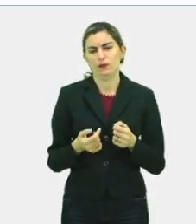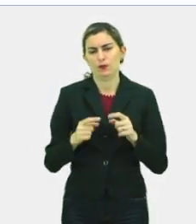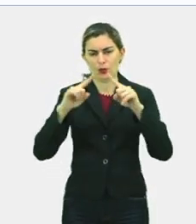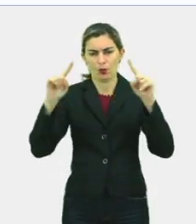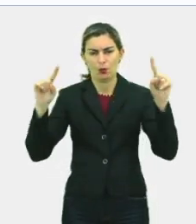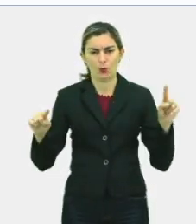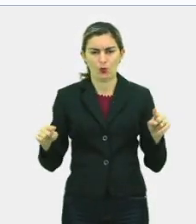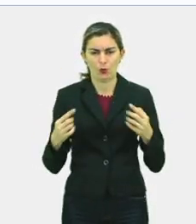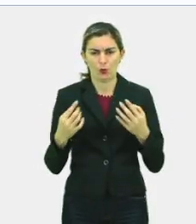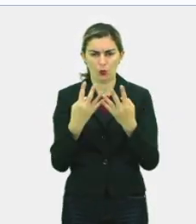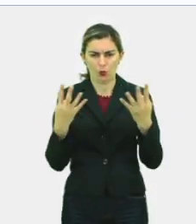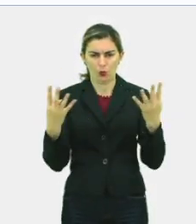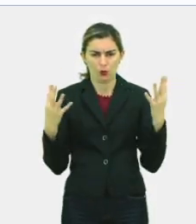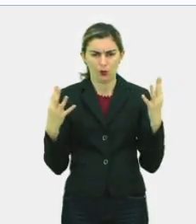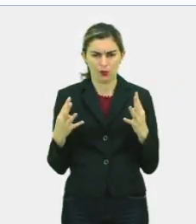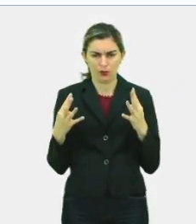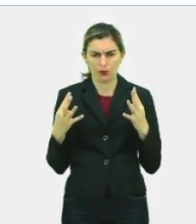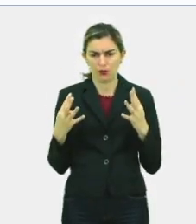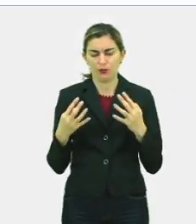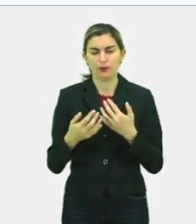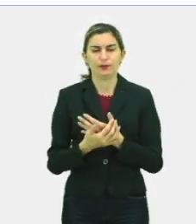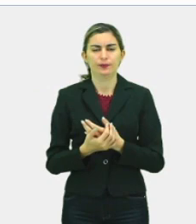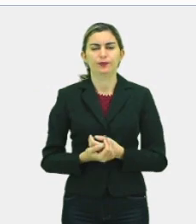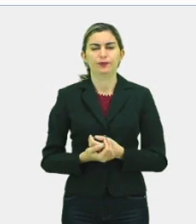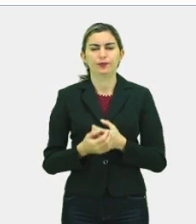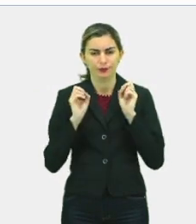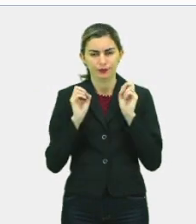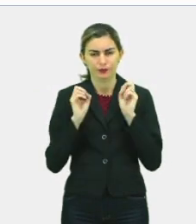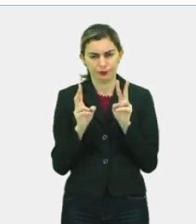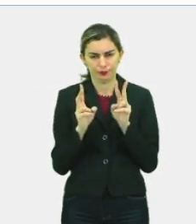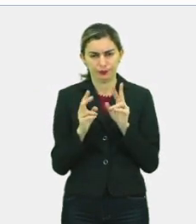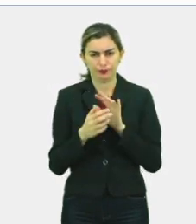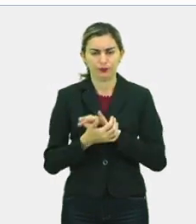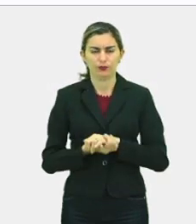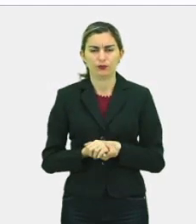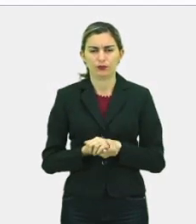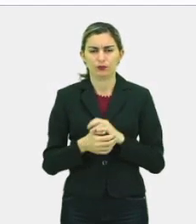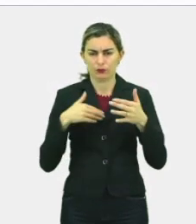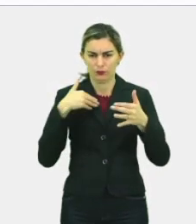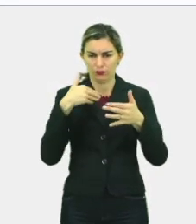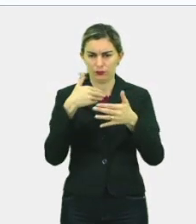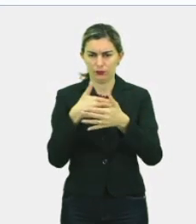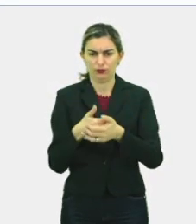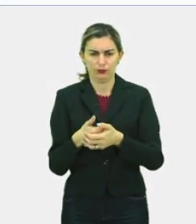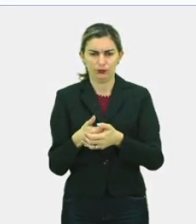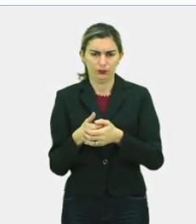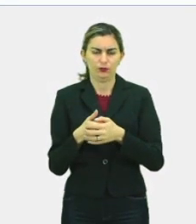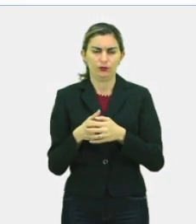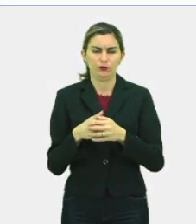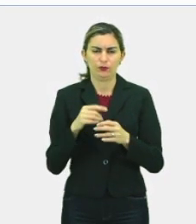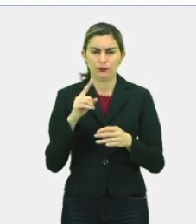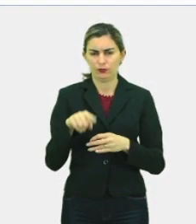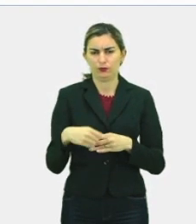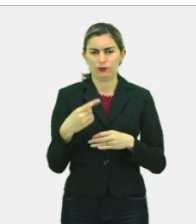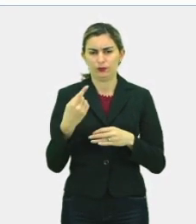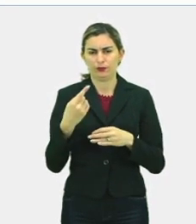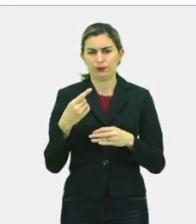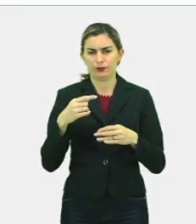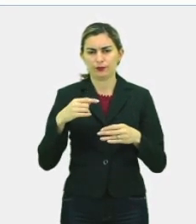no meio da quadra ou atrás também na parte de trás da quadra, ok? O próximo fundamento básico é